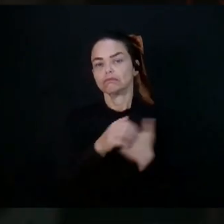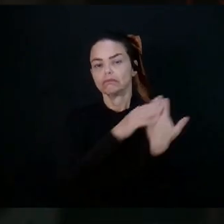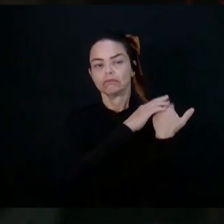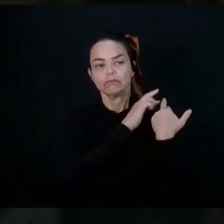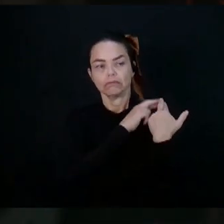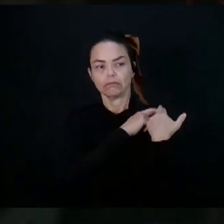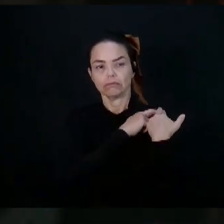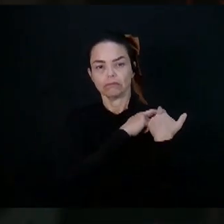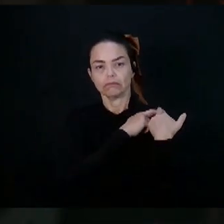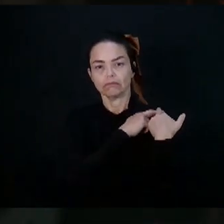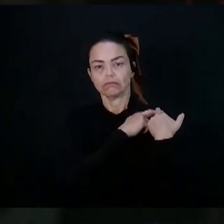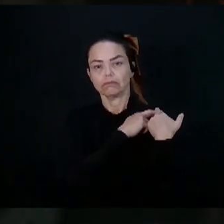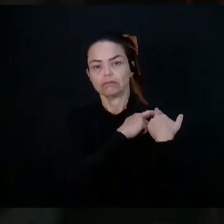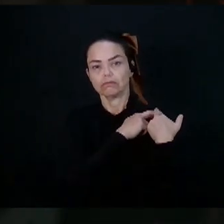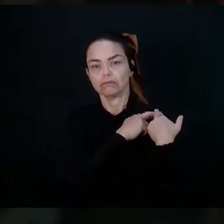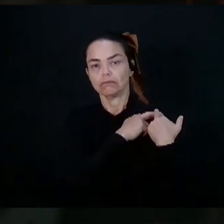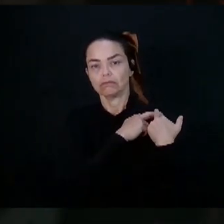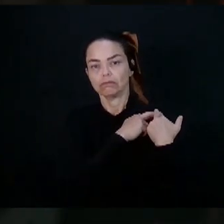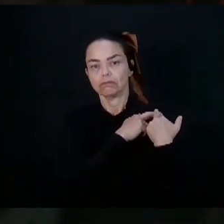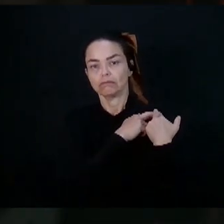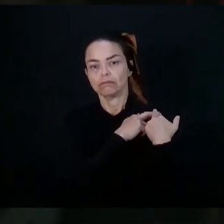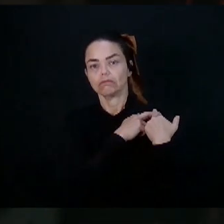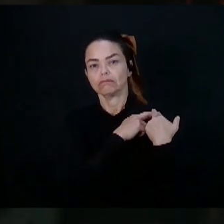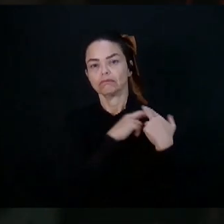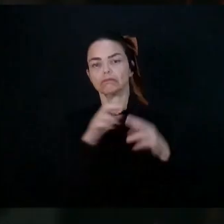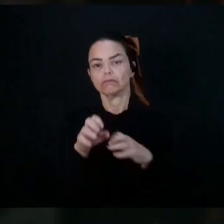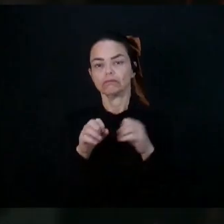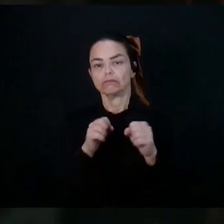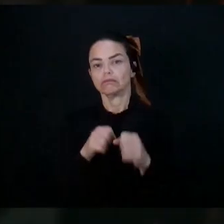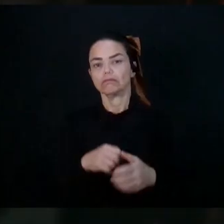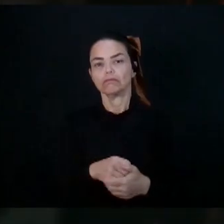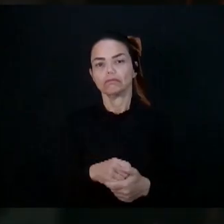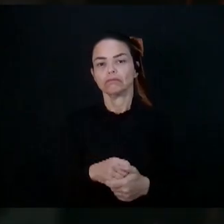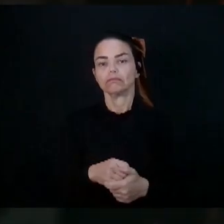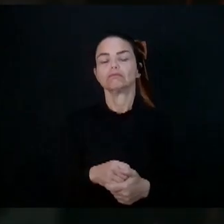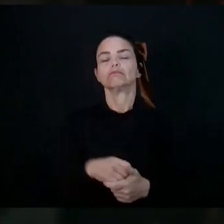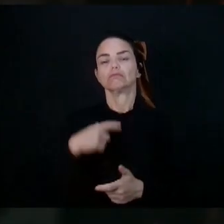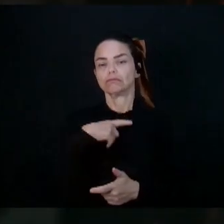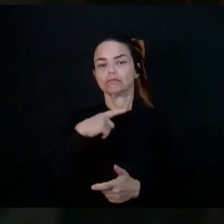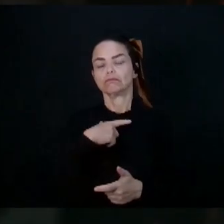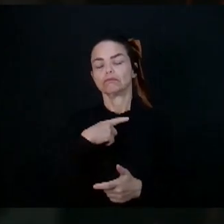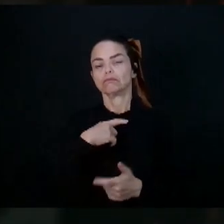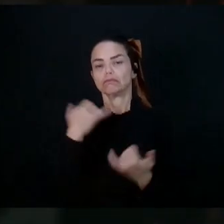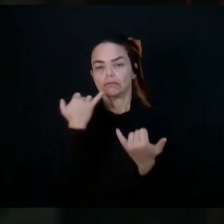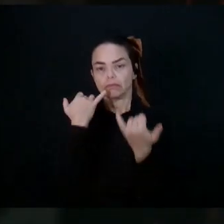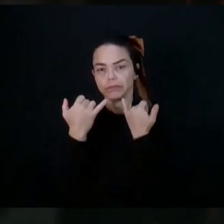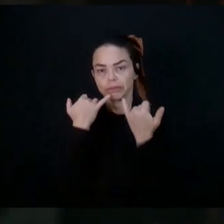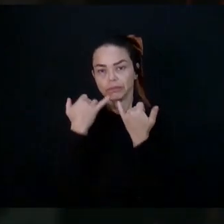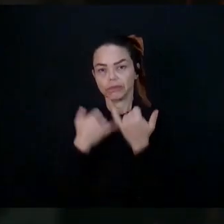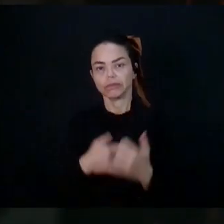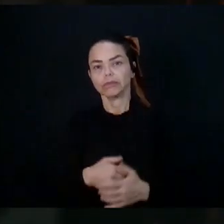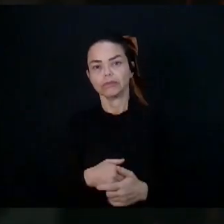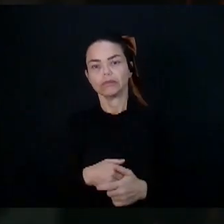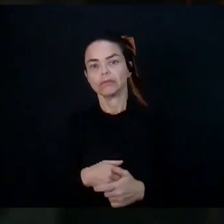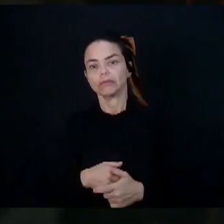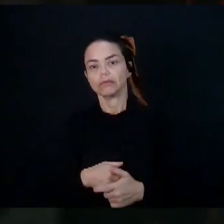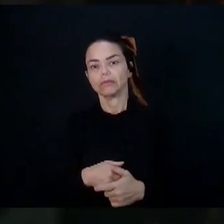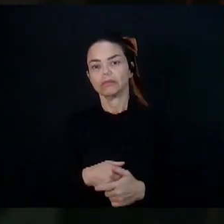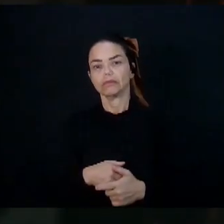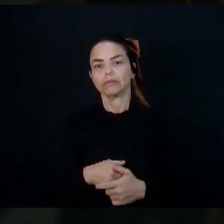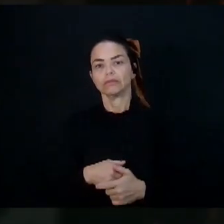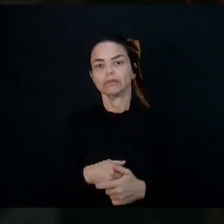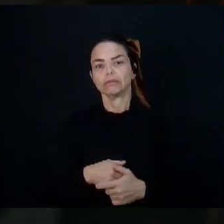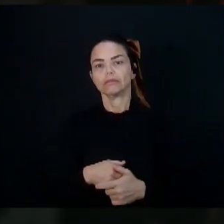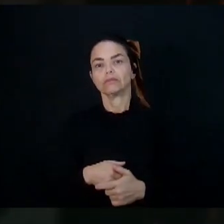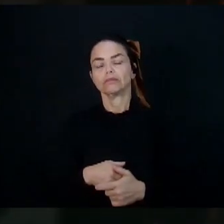responsabilidade, né, e informação, porque hoje a gente tem tanta informação sobre tudo, então, de repente, você está num